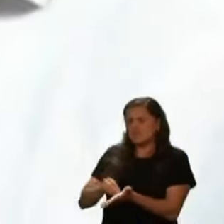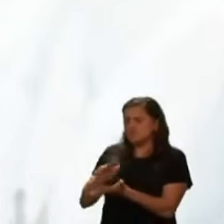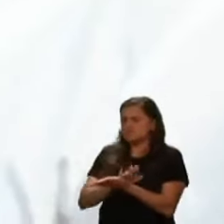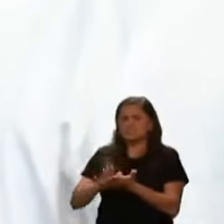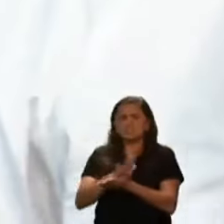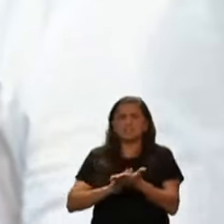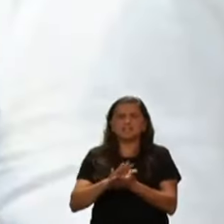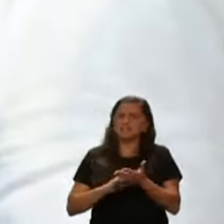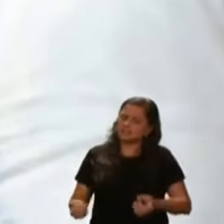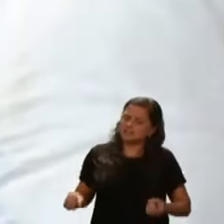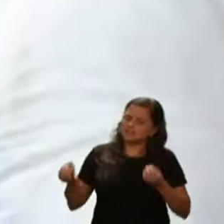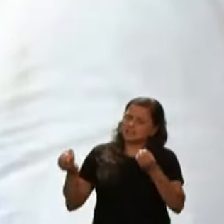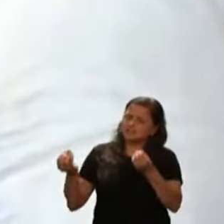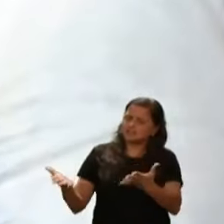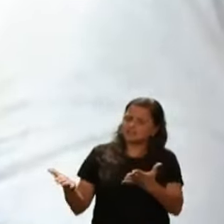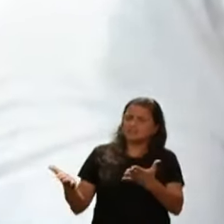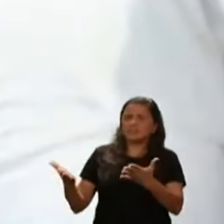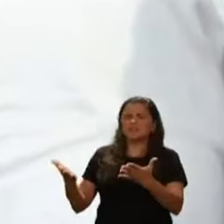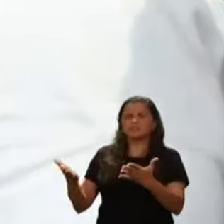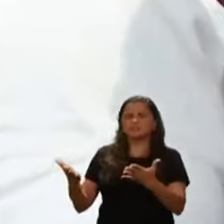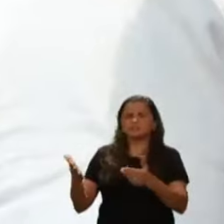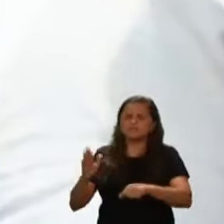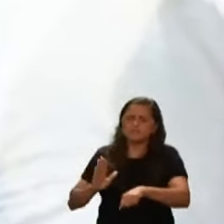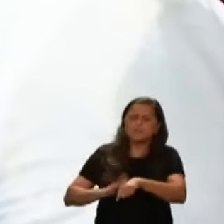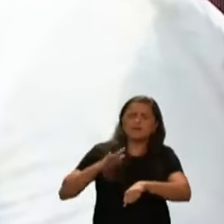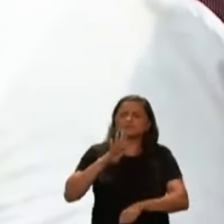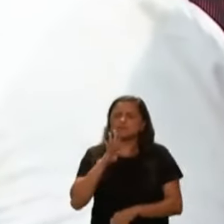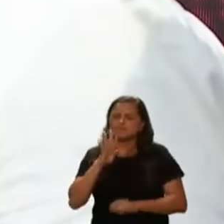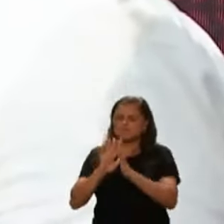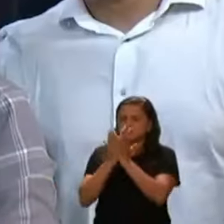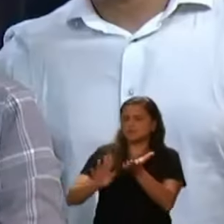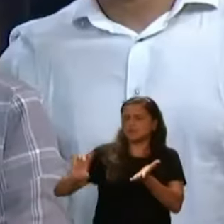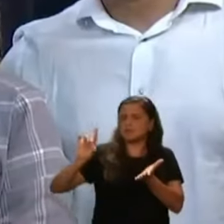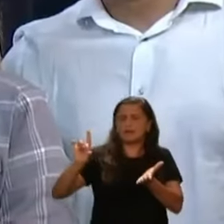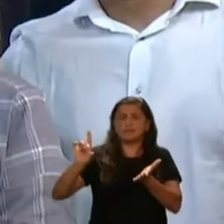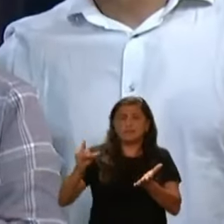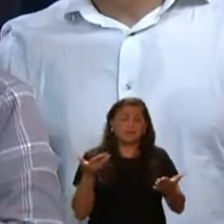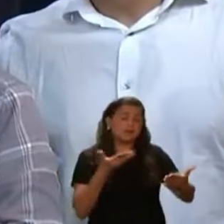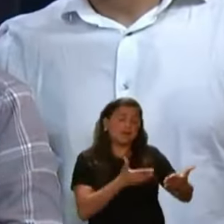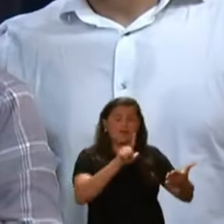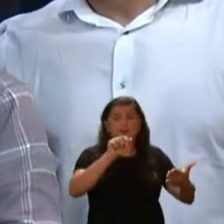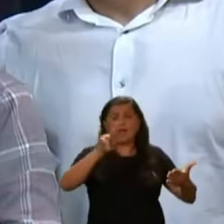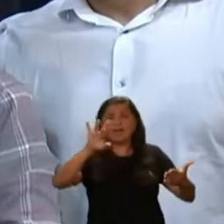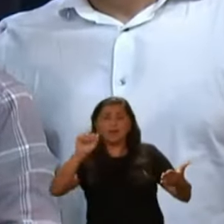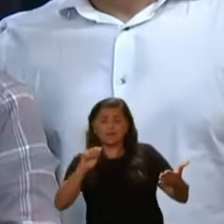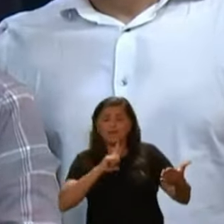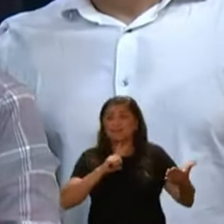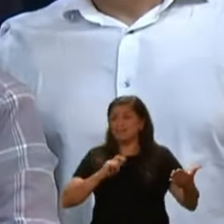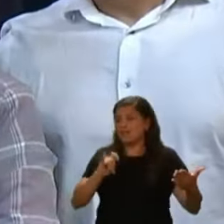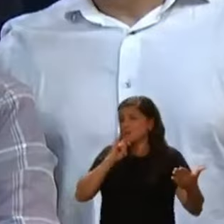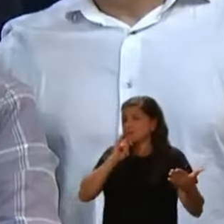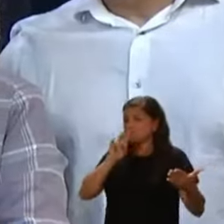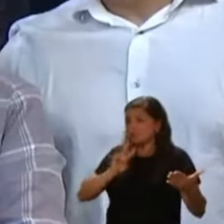Senhor. Conceda mais e mais da tua palavra, para que a Laura, Senhor, tenha um exemplo a começar da sua casa.